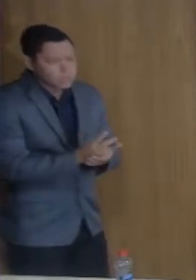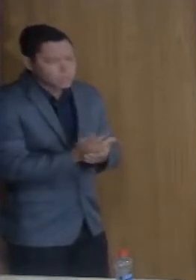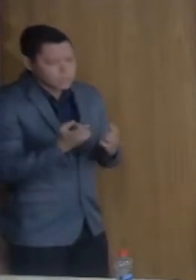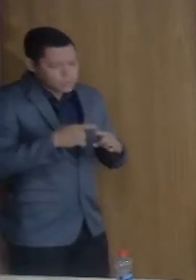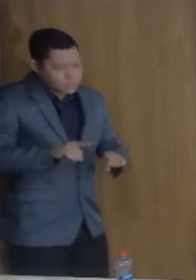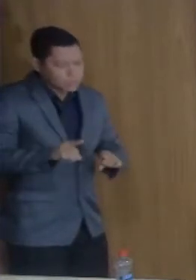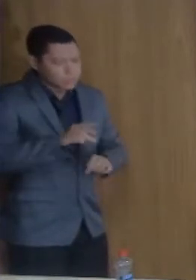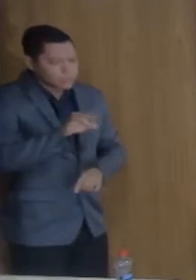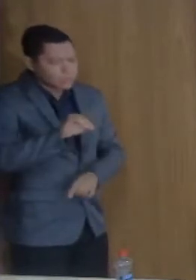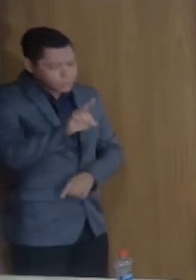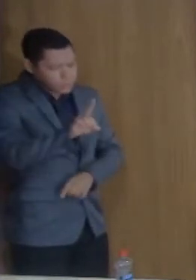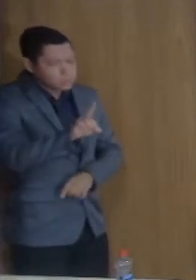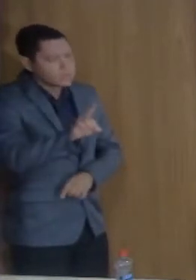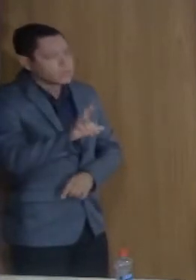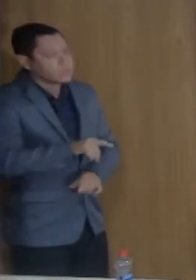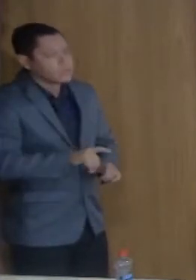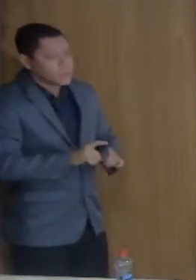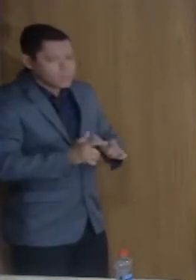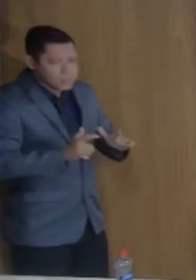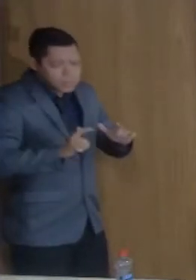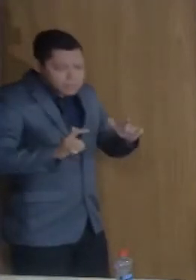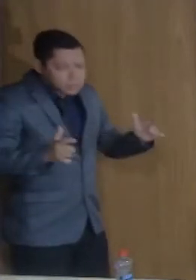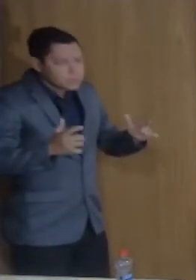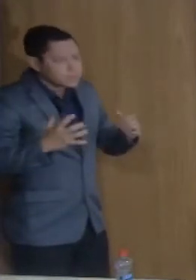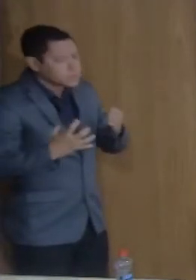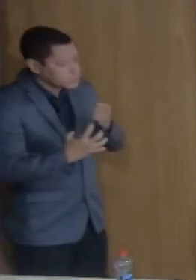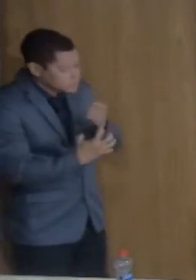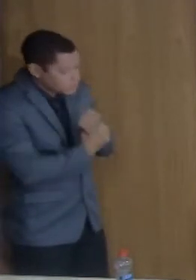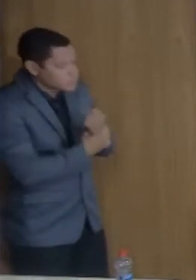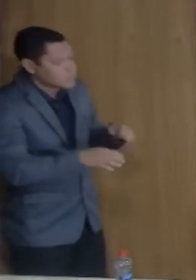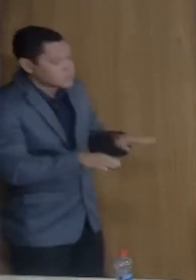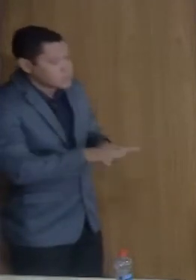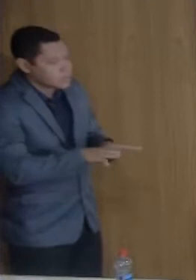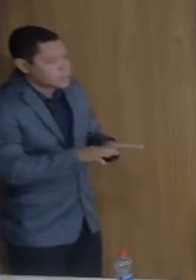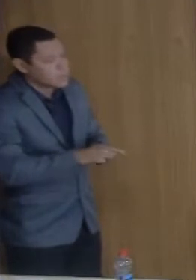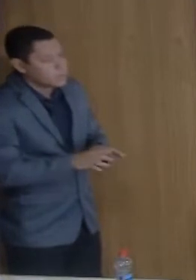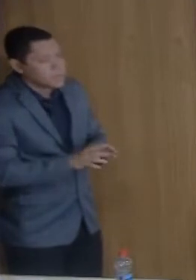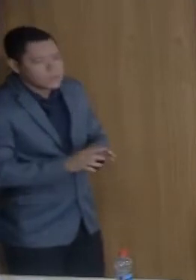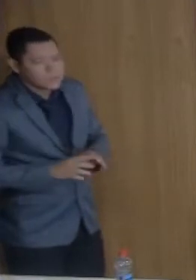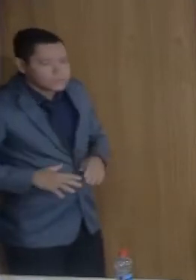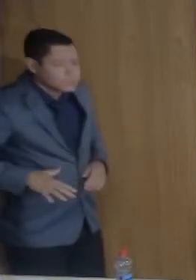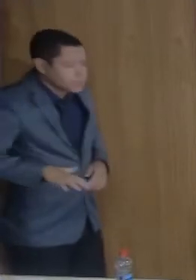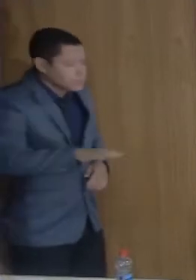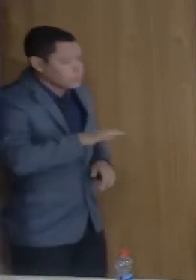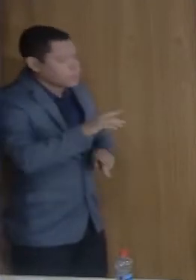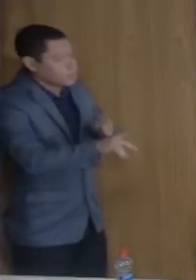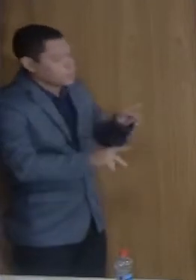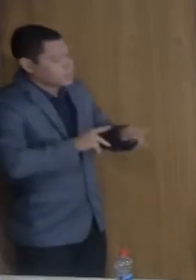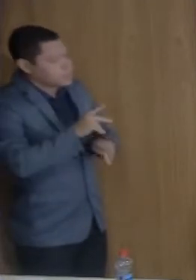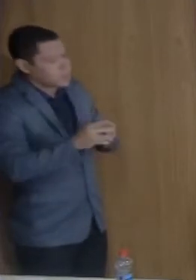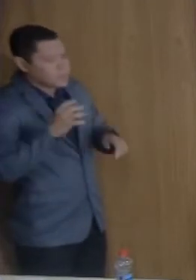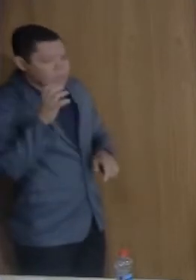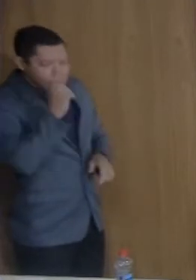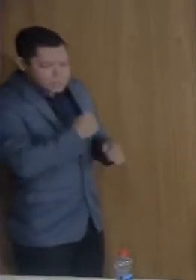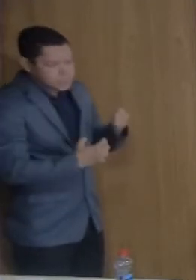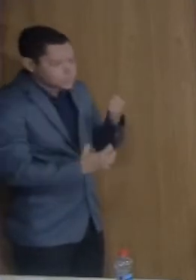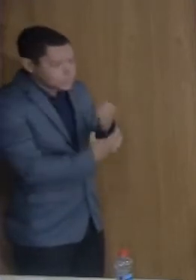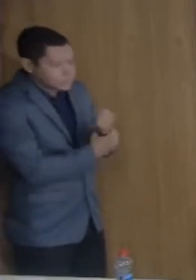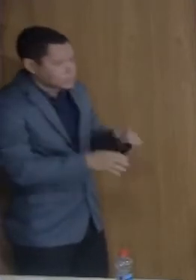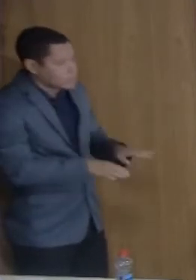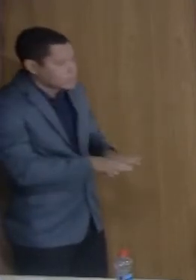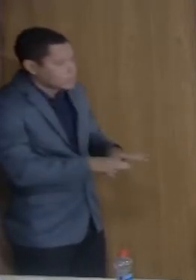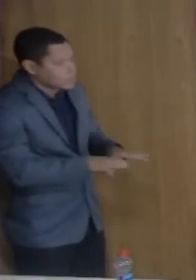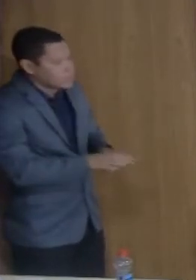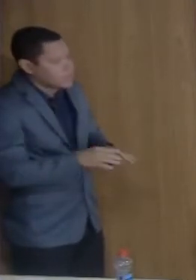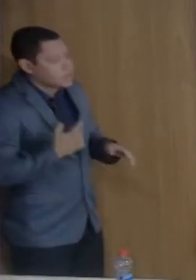de garantir a ampliação da vacinação com segurança e alcance à população de forma rápida e segura. E aqui eu quero